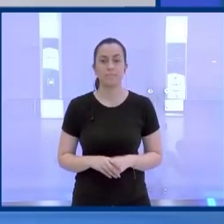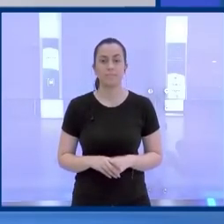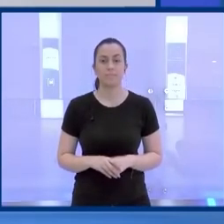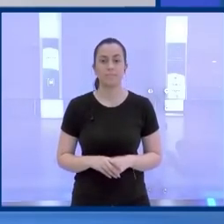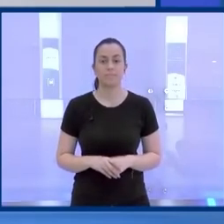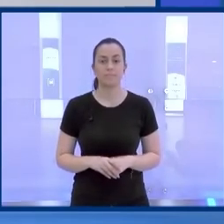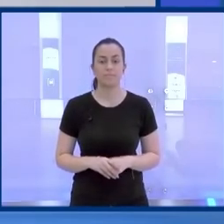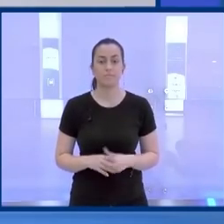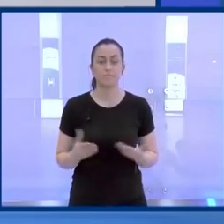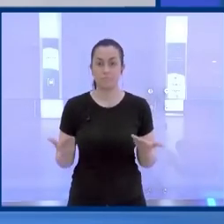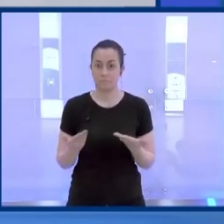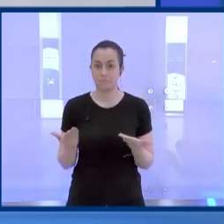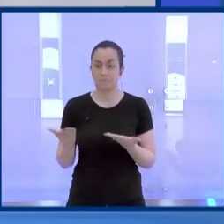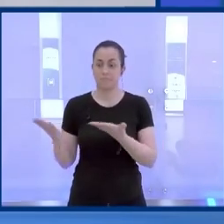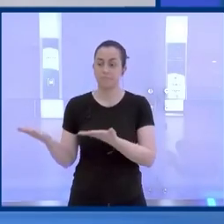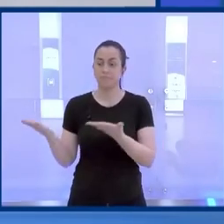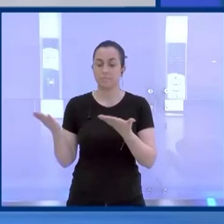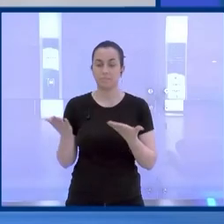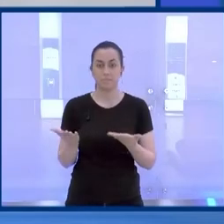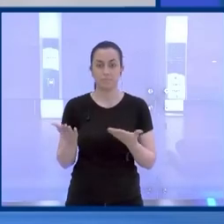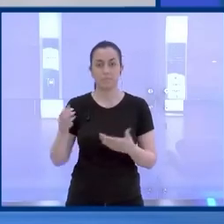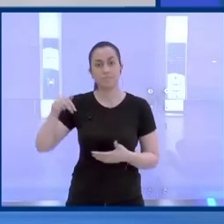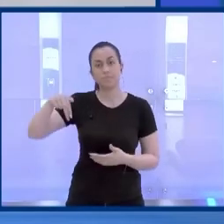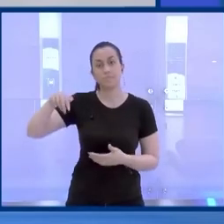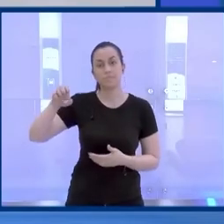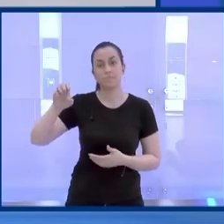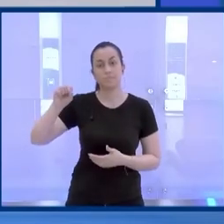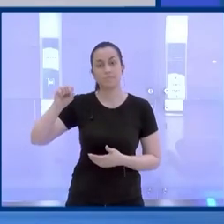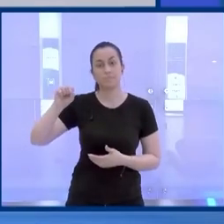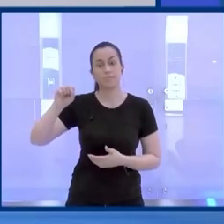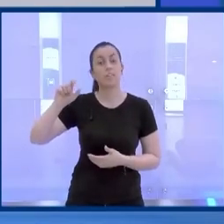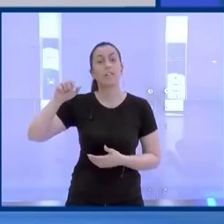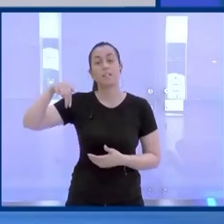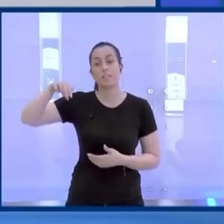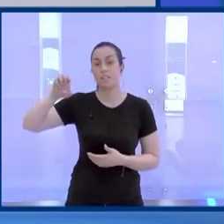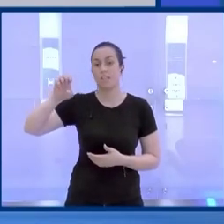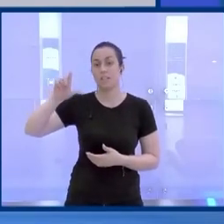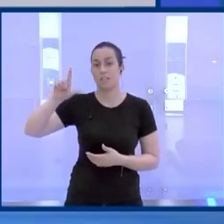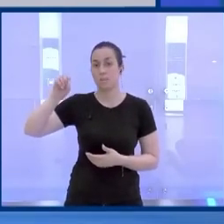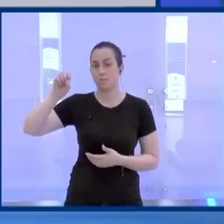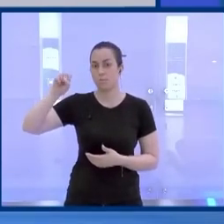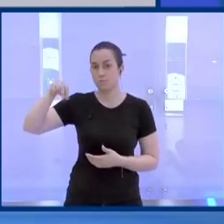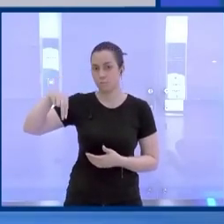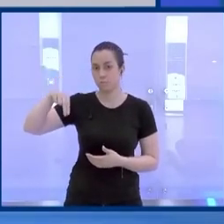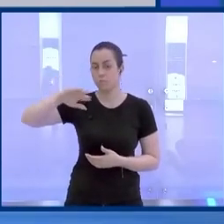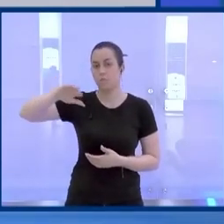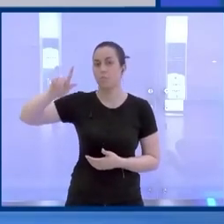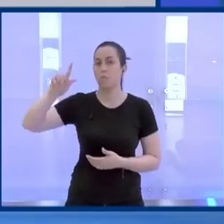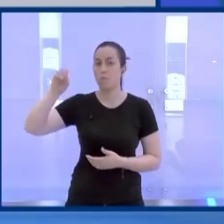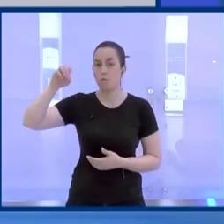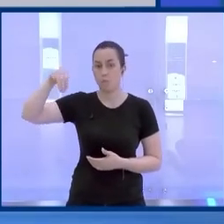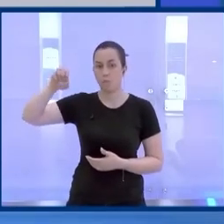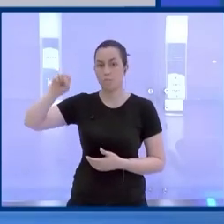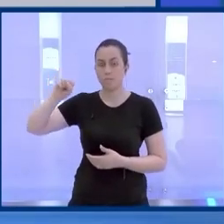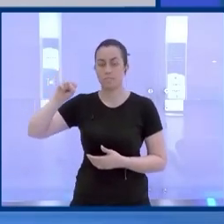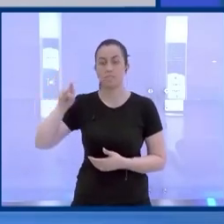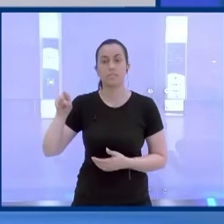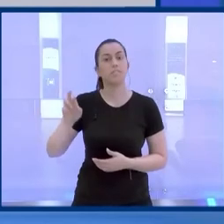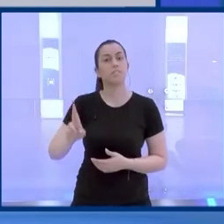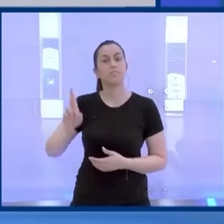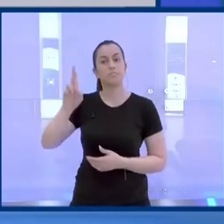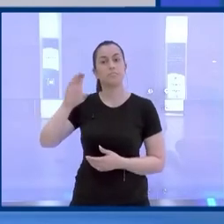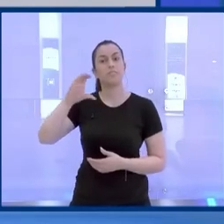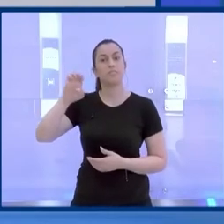Agora, para suas palavras, gostaria de convidar o senhor Nelson Gomes, CEO da Compass. Ele fará o seu discurso